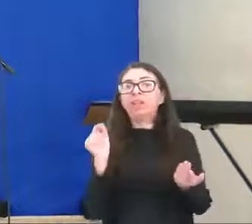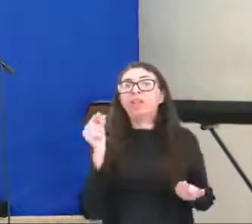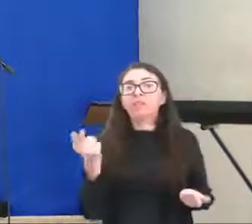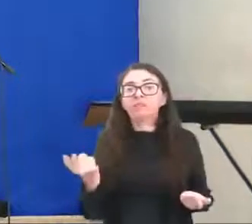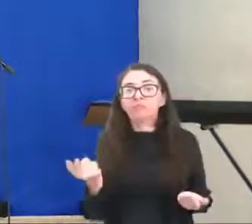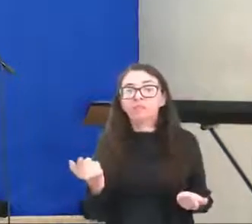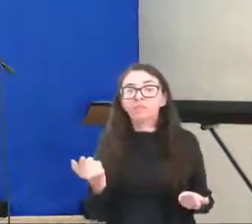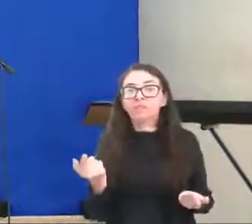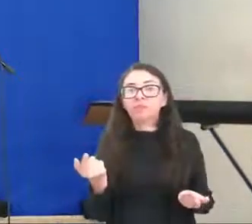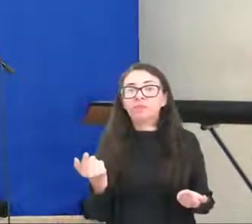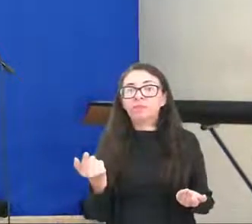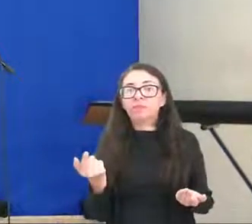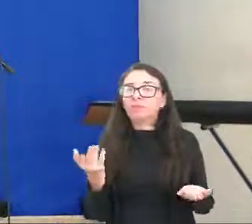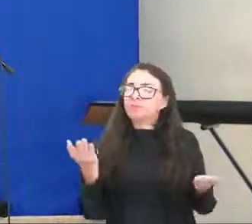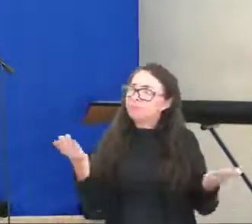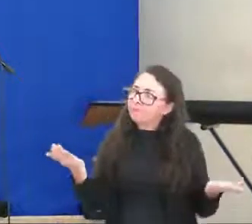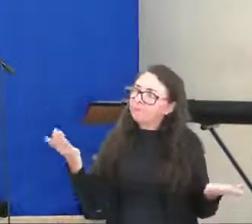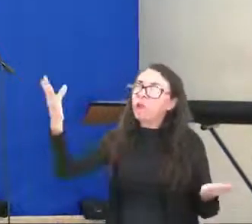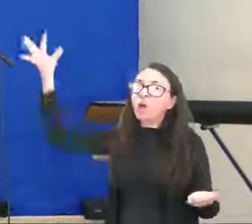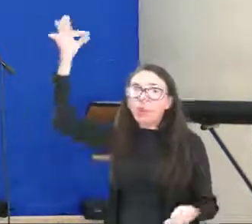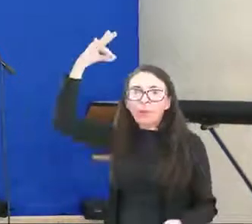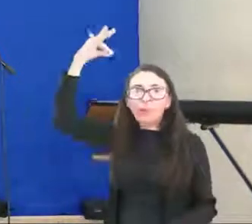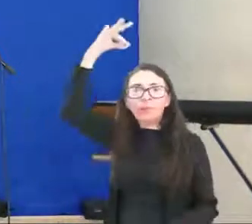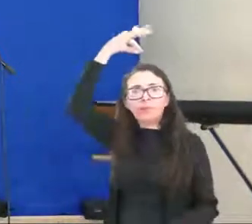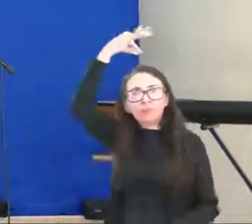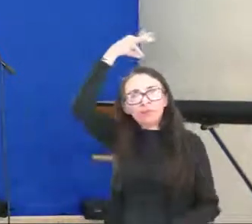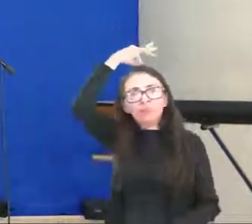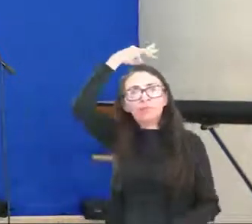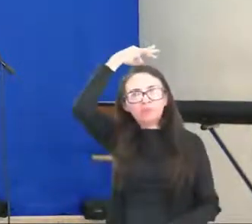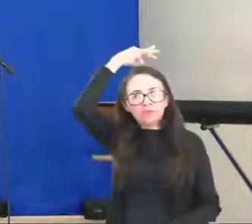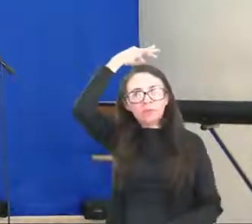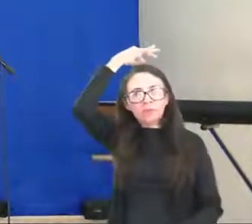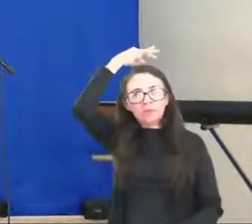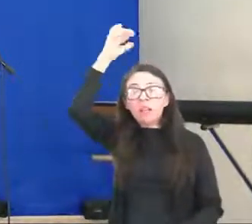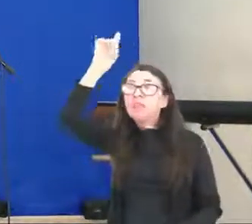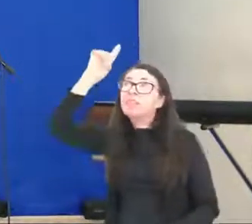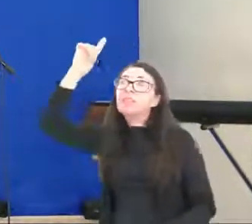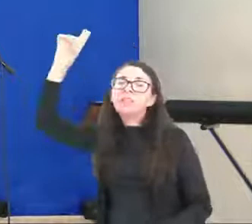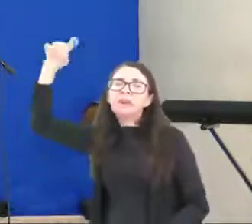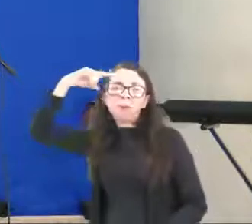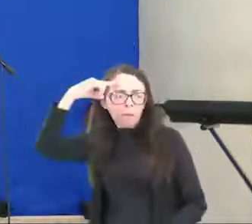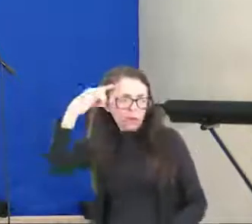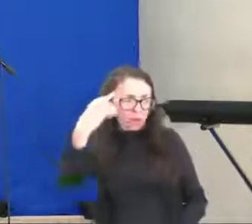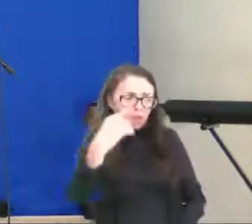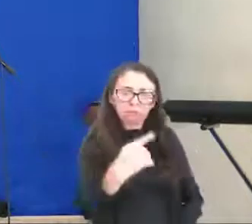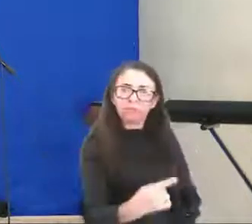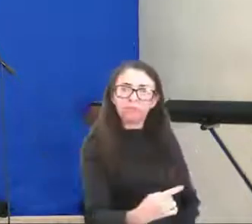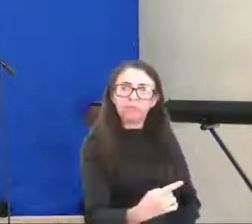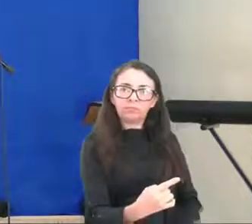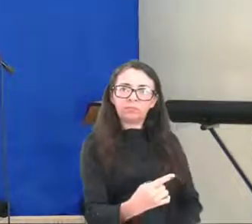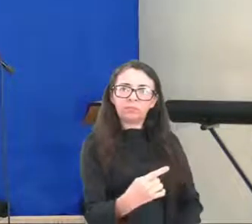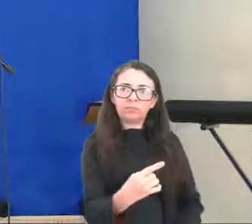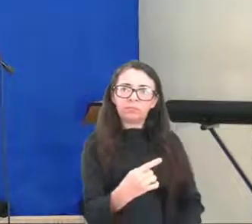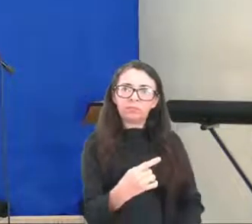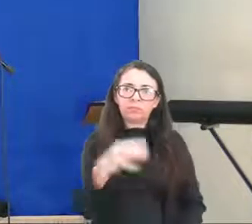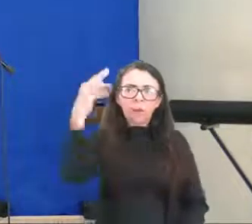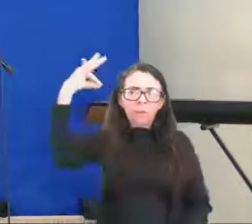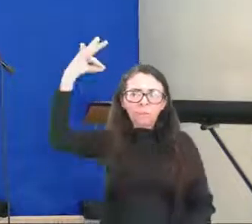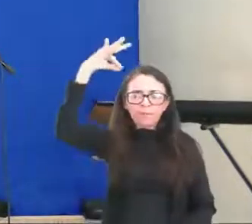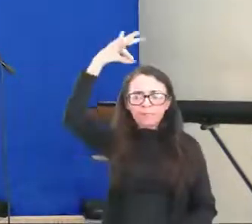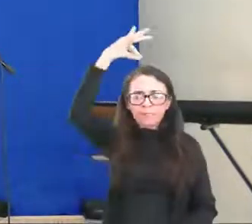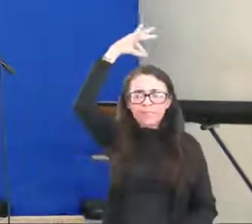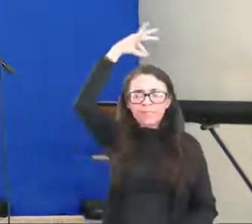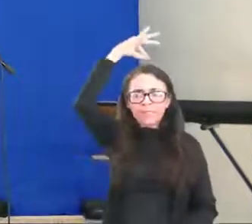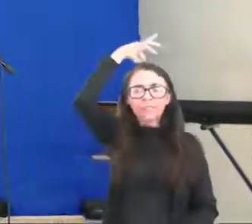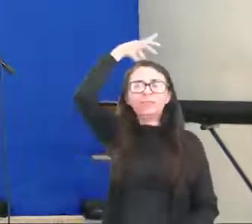no temor de Deus vem o entendimento, pelo temor de Deus, é Deus que age em nós para nós